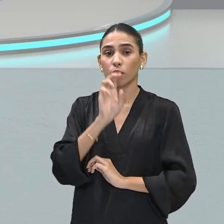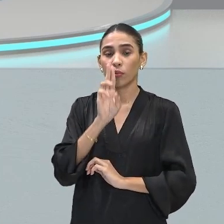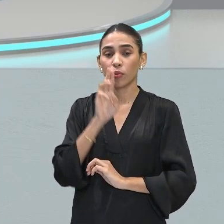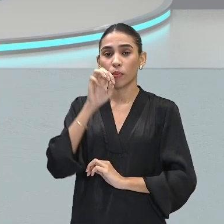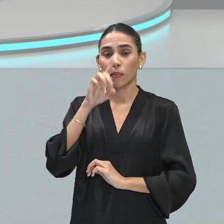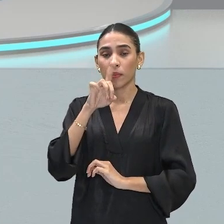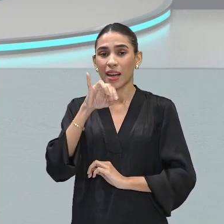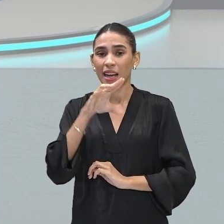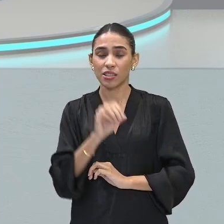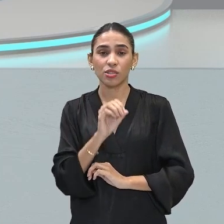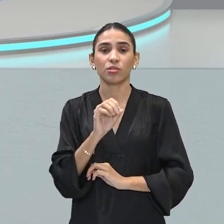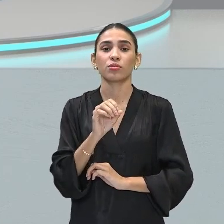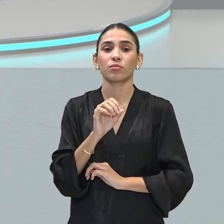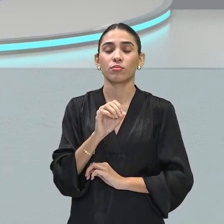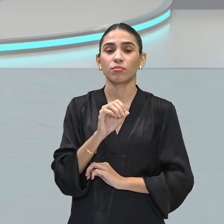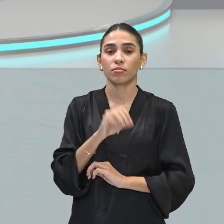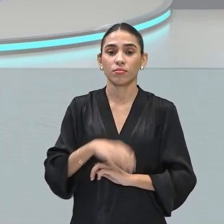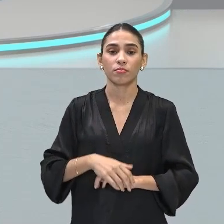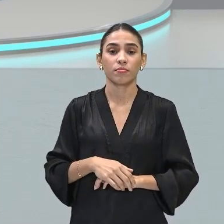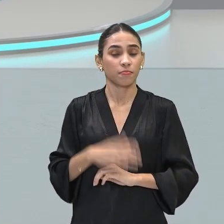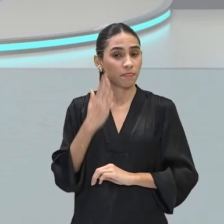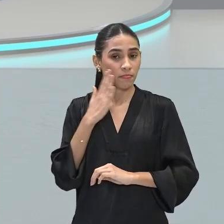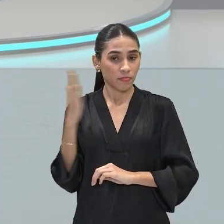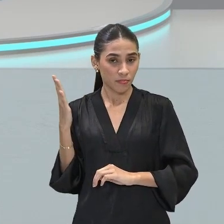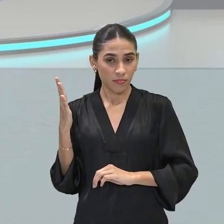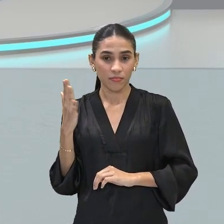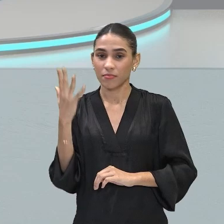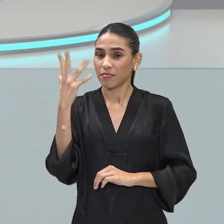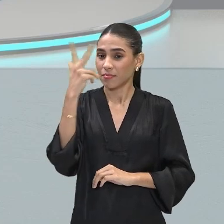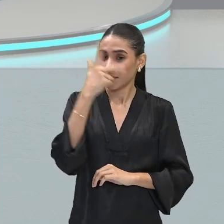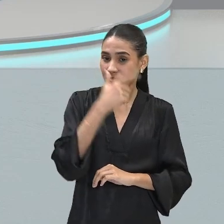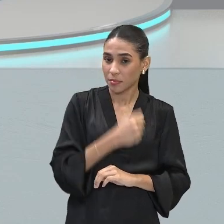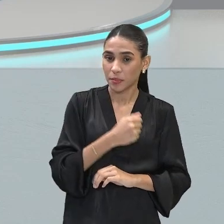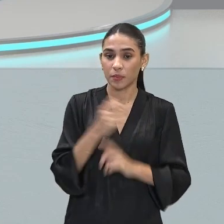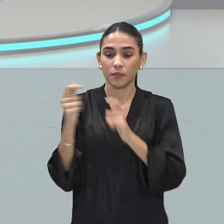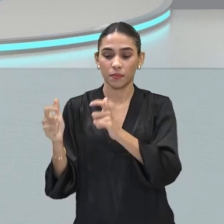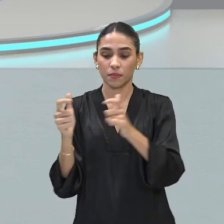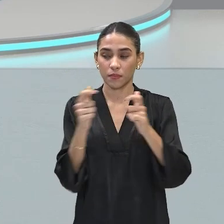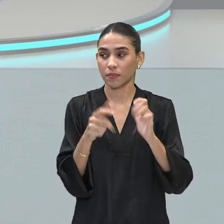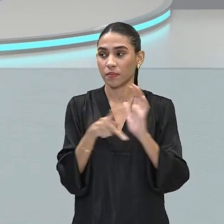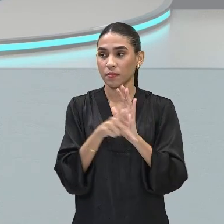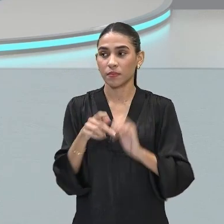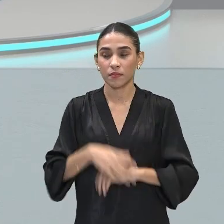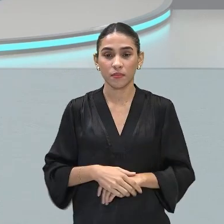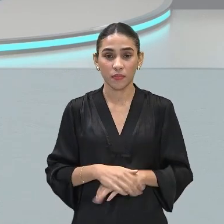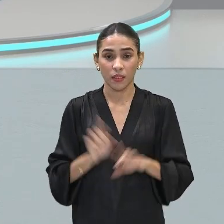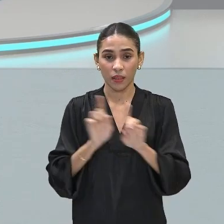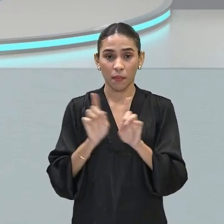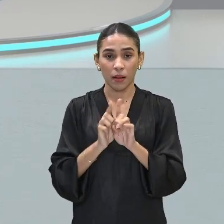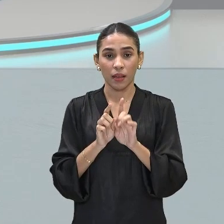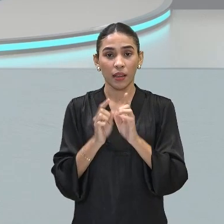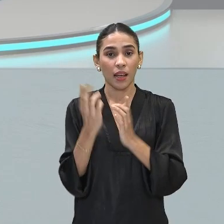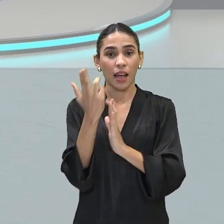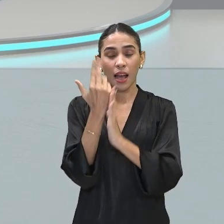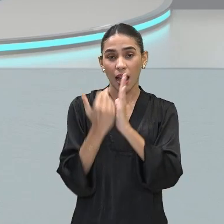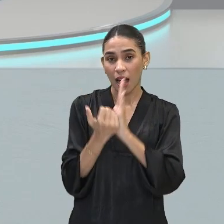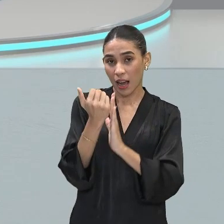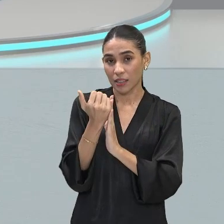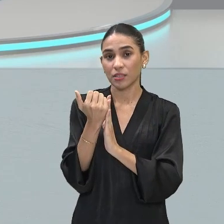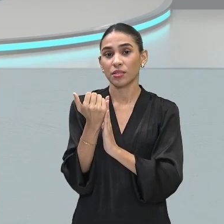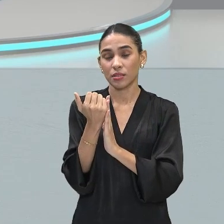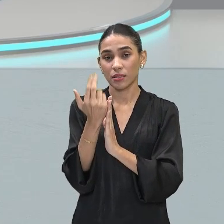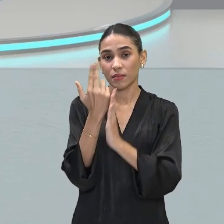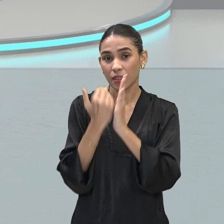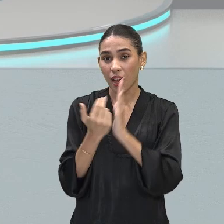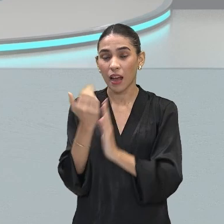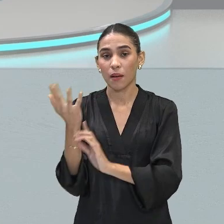Gerais, e a gente está tendo aqui imagem, essas obras belíssimas, instalações exposições de arte contemporânea